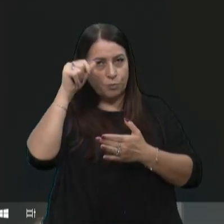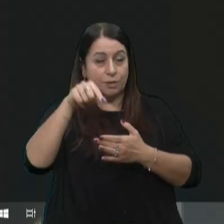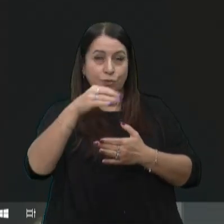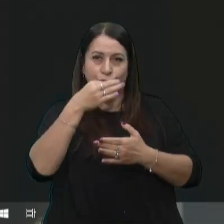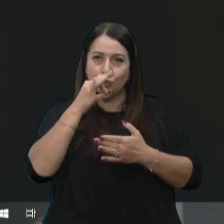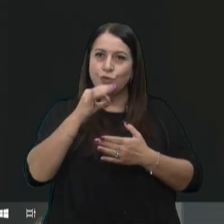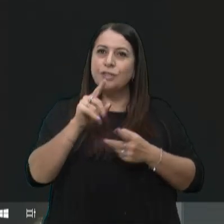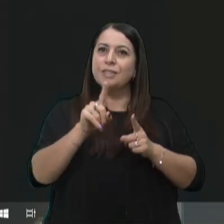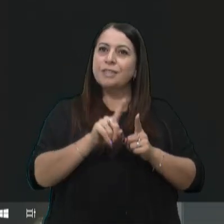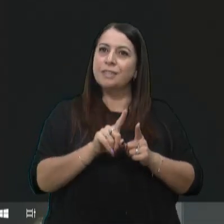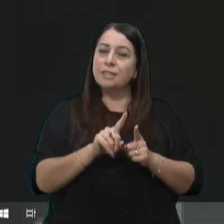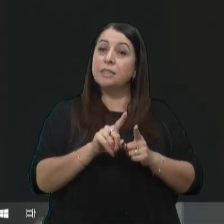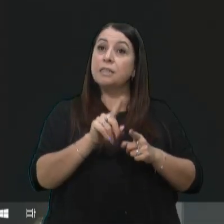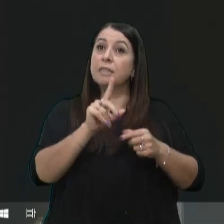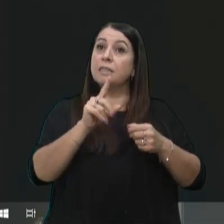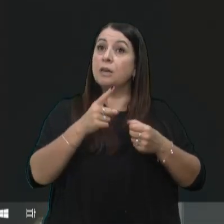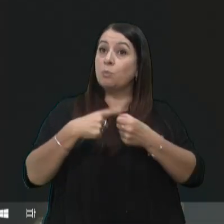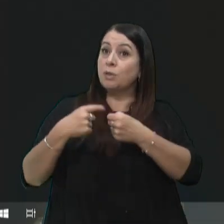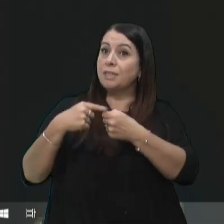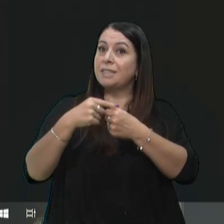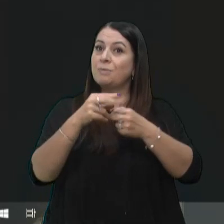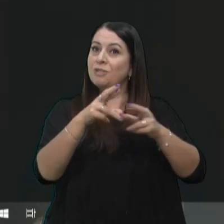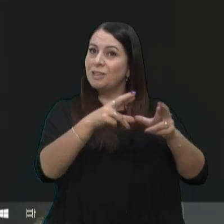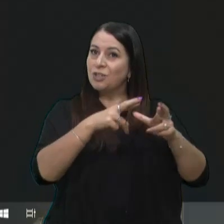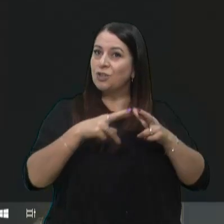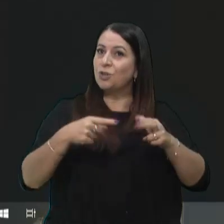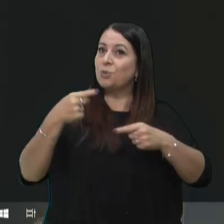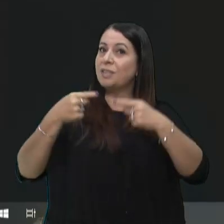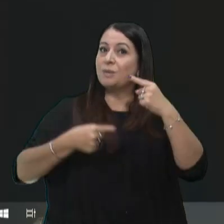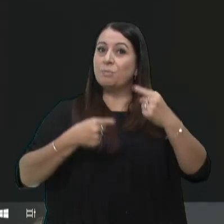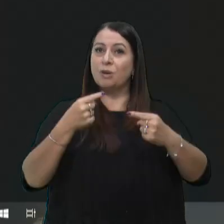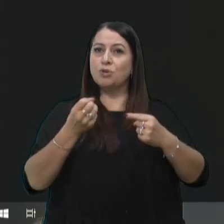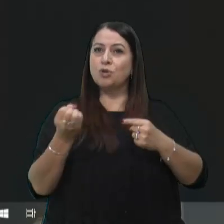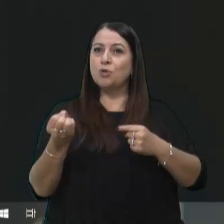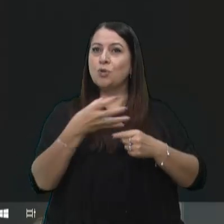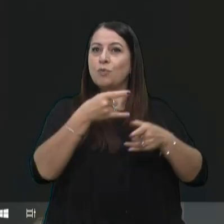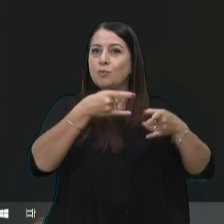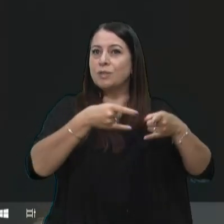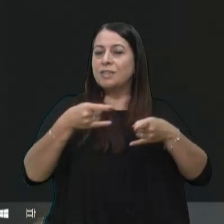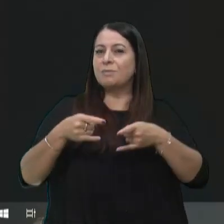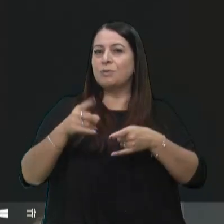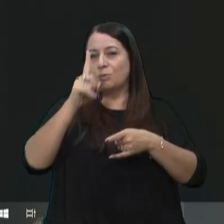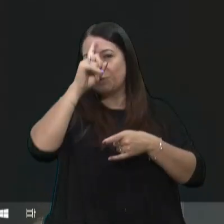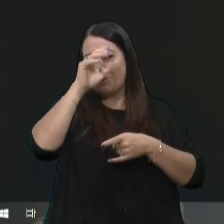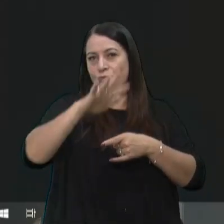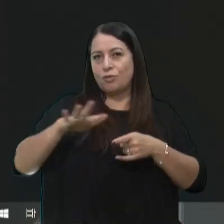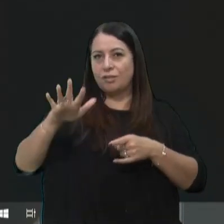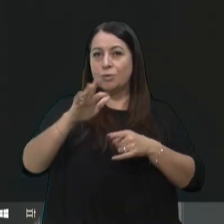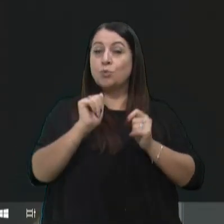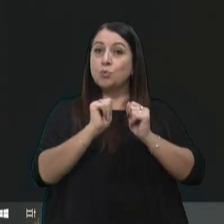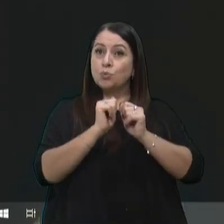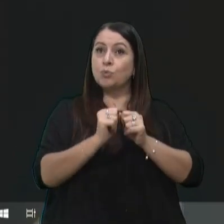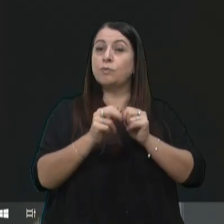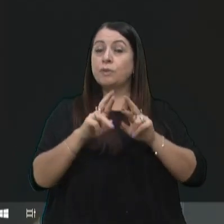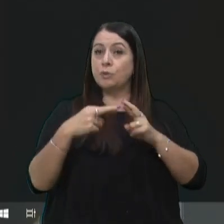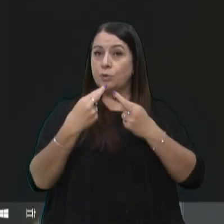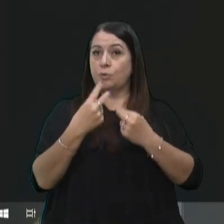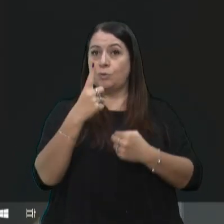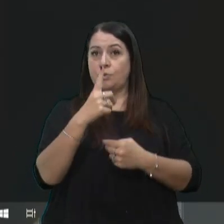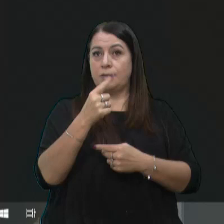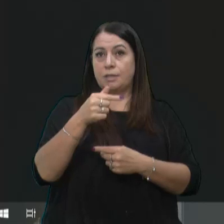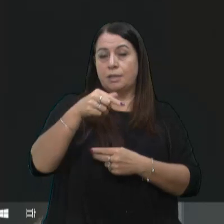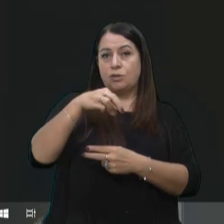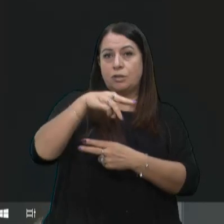do Sul intitulada municípios da região debatem custeio de novos leitos do HG veiculado após reunião realizada em 17